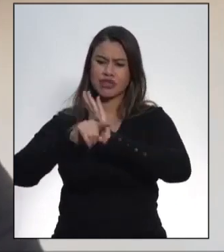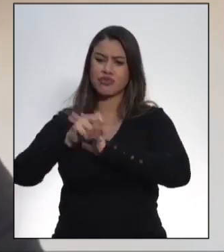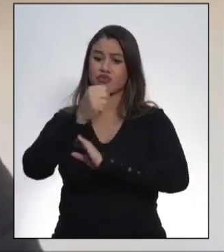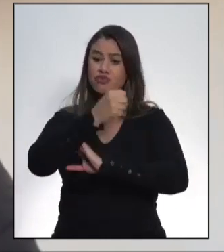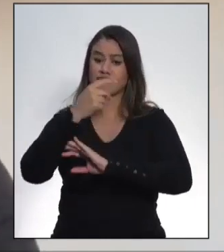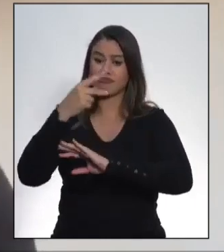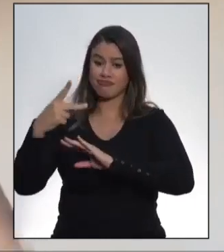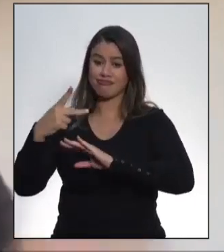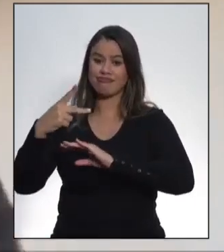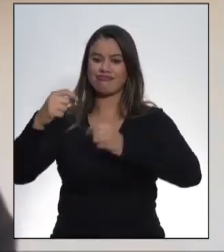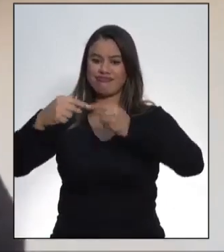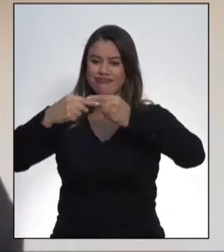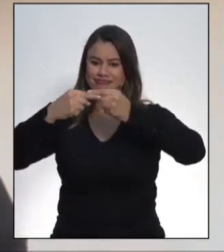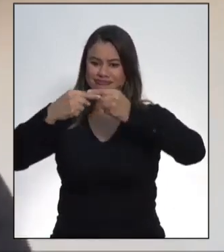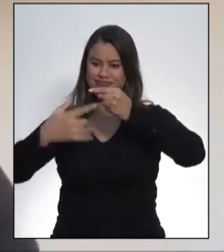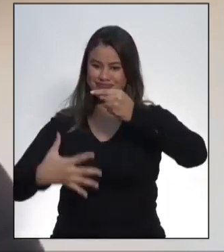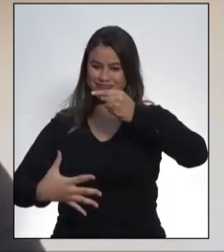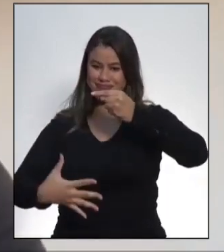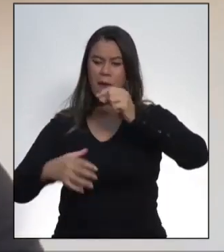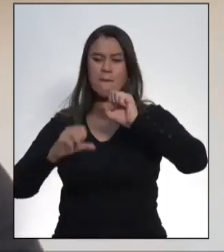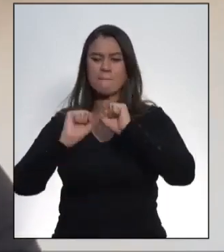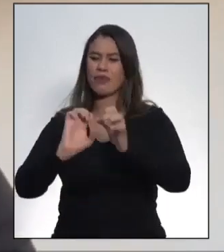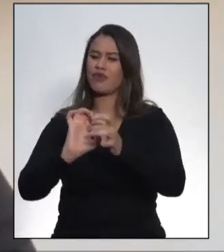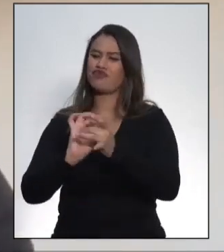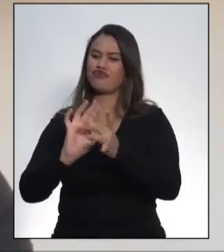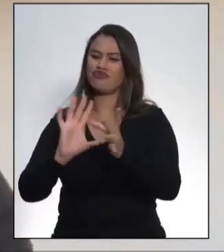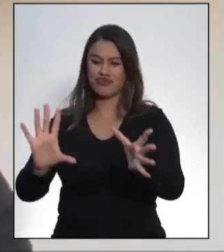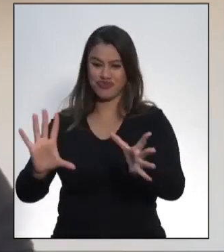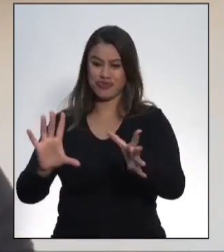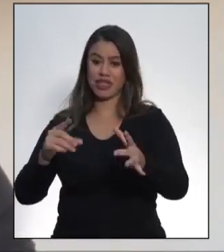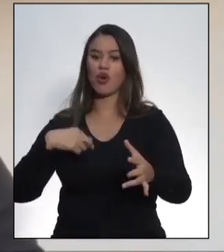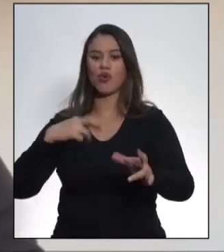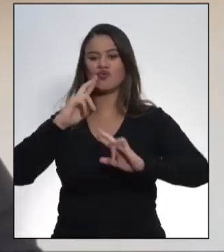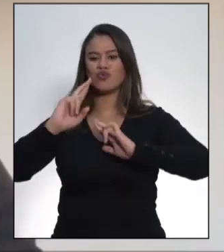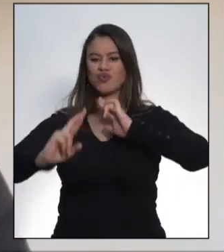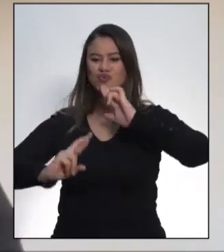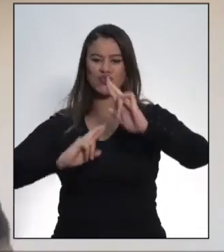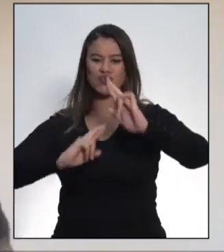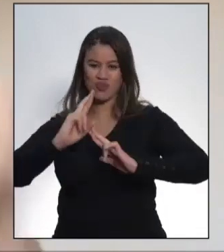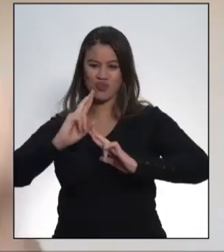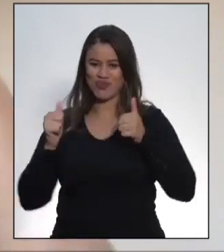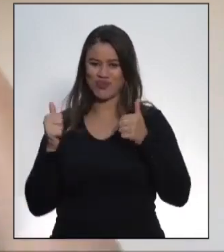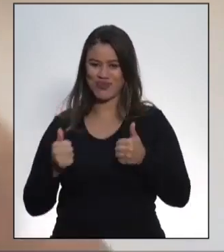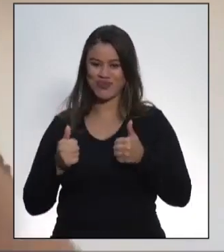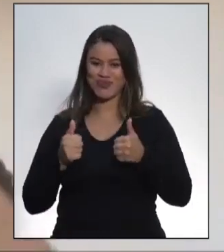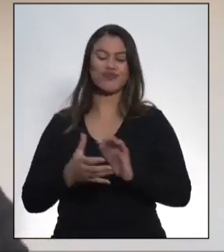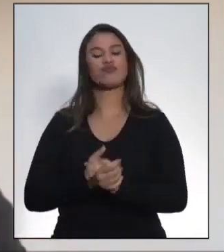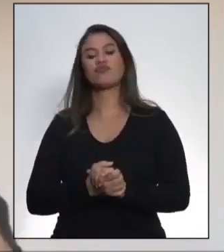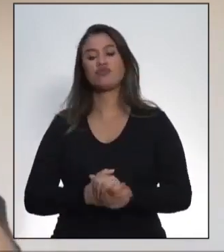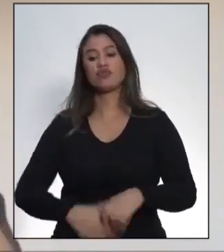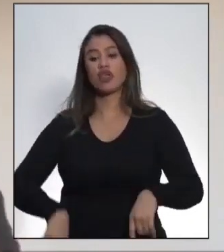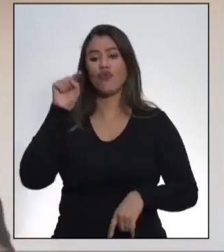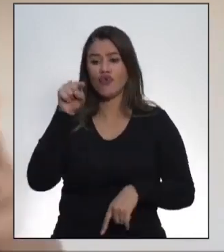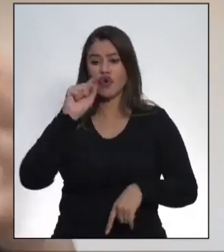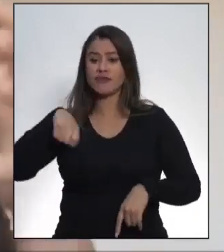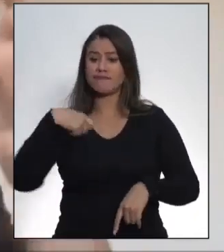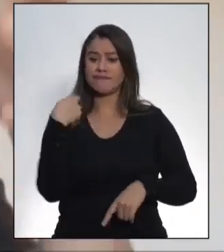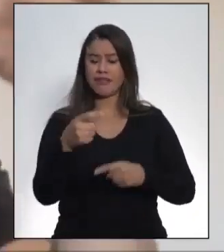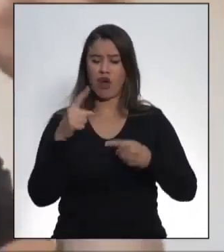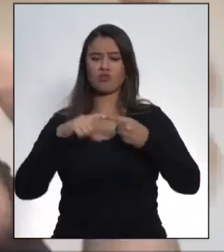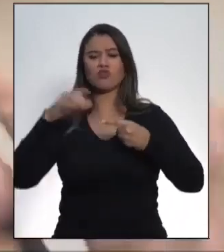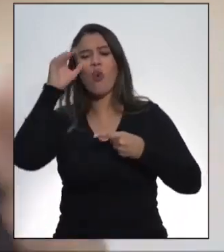todo atento para responder as perguntas que vocês eventualmente tiverem. Se você é uma pessoa que tiver essa curiosidade em cima